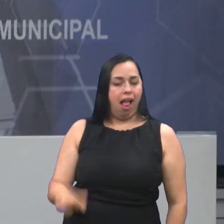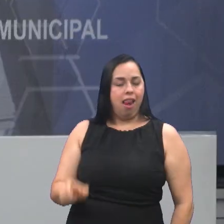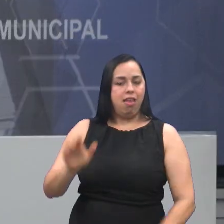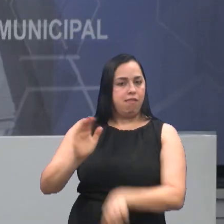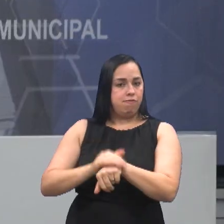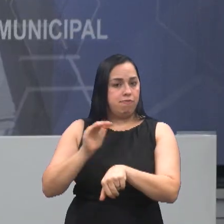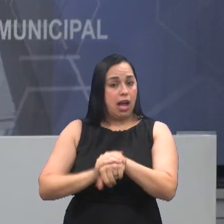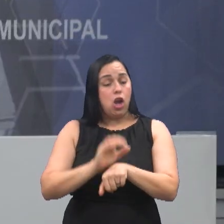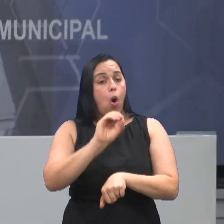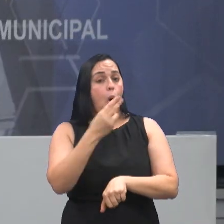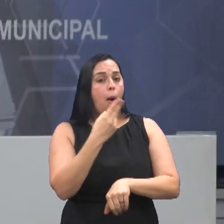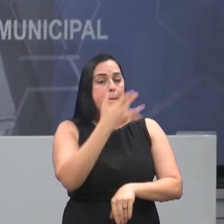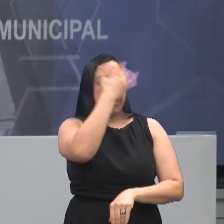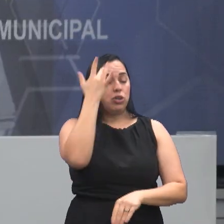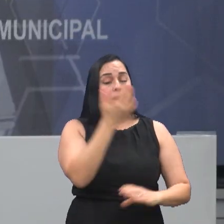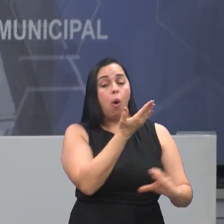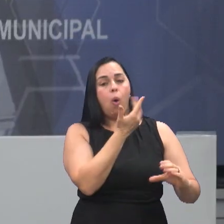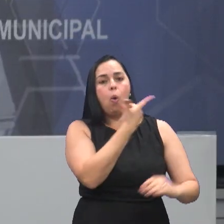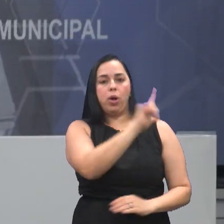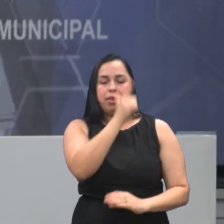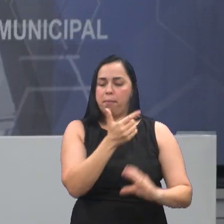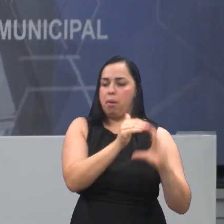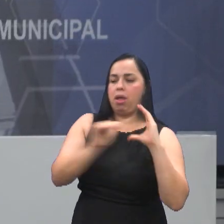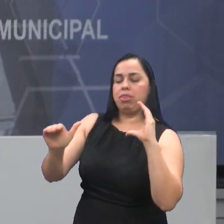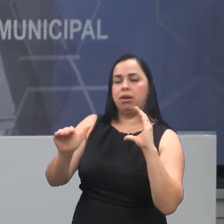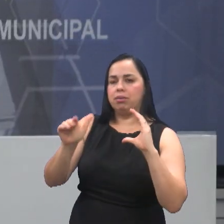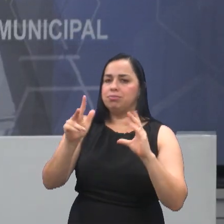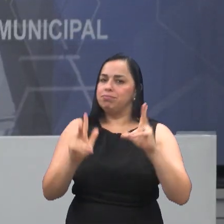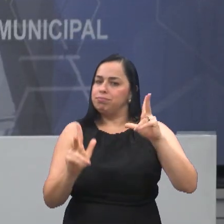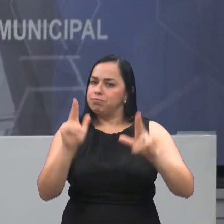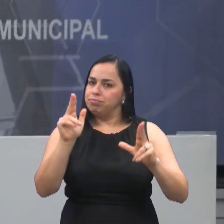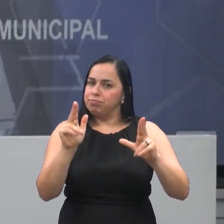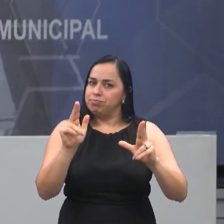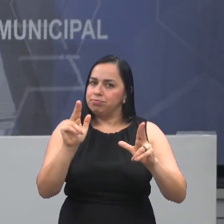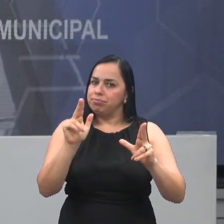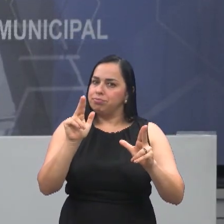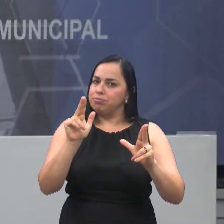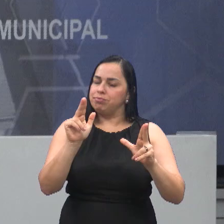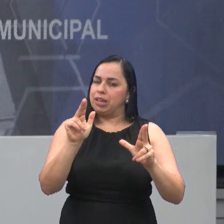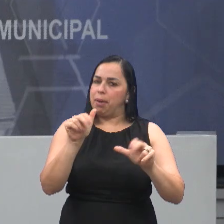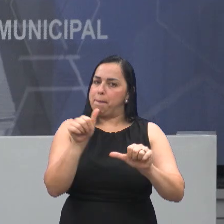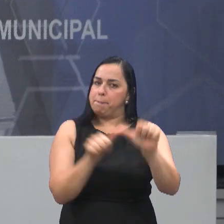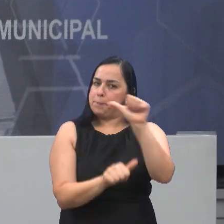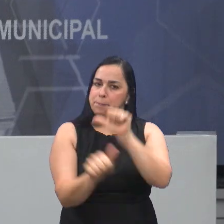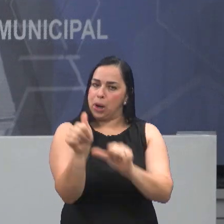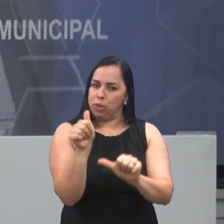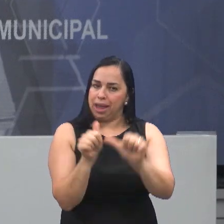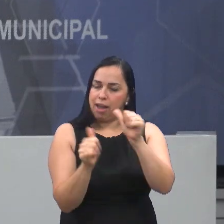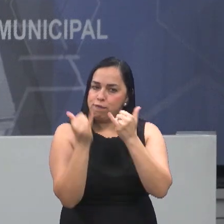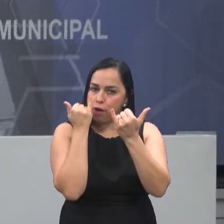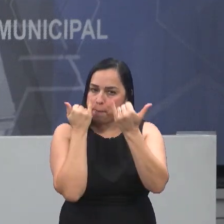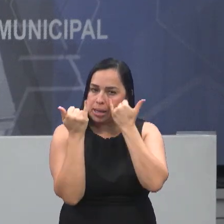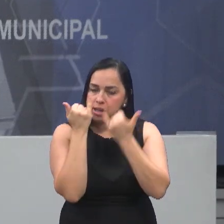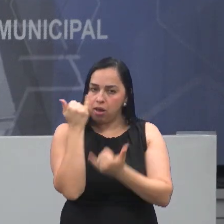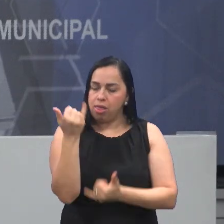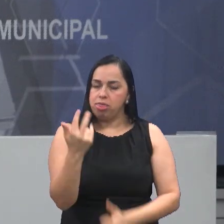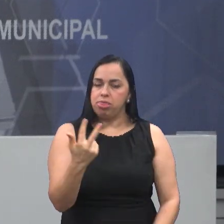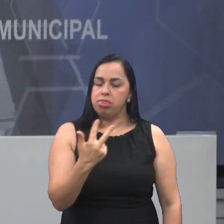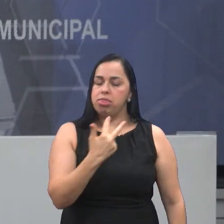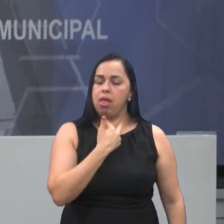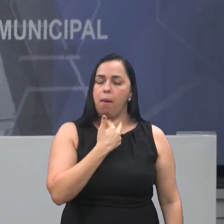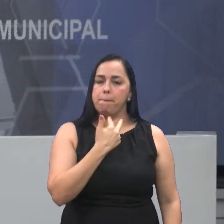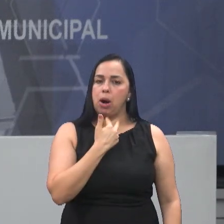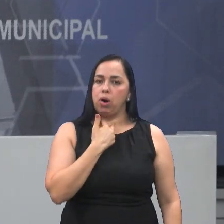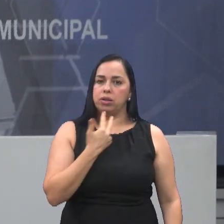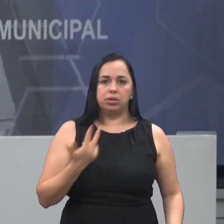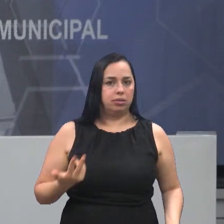muito preocupante, porque a gente não pode simplesmente distorcer as informações, manipular as informações contra um adversário político no debate aqui.